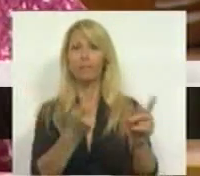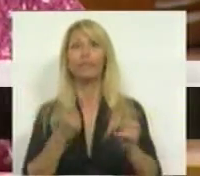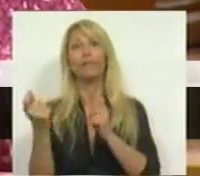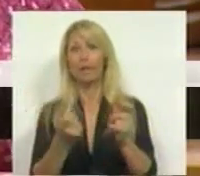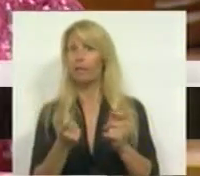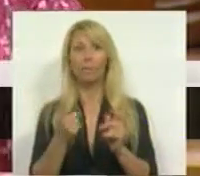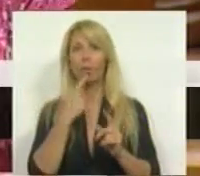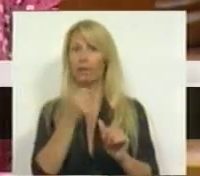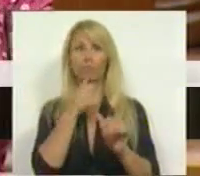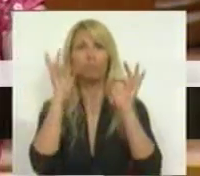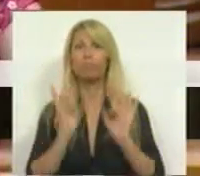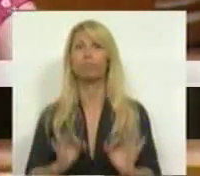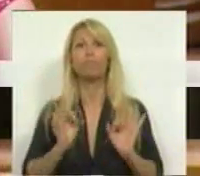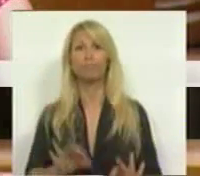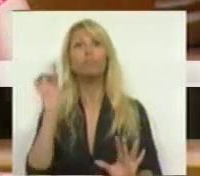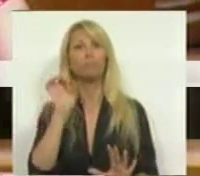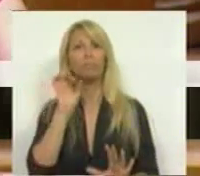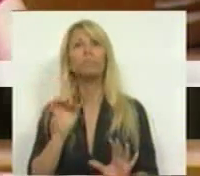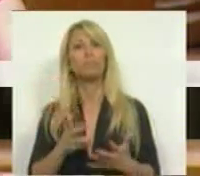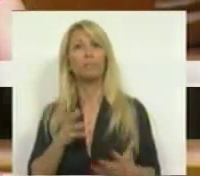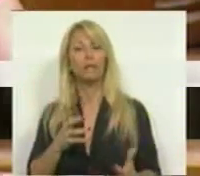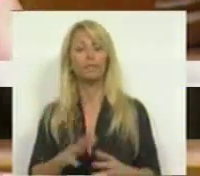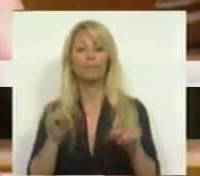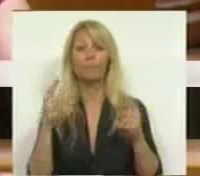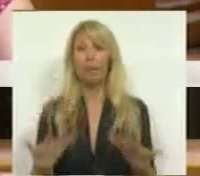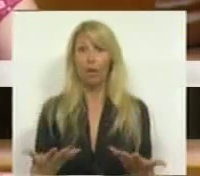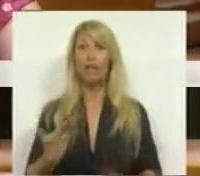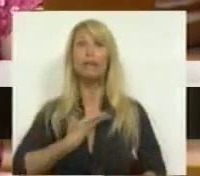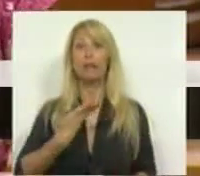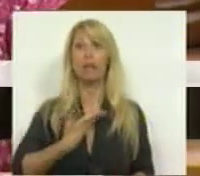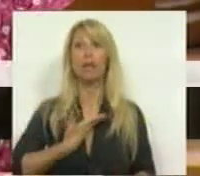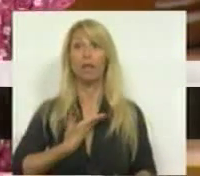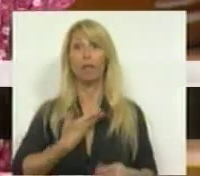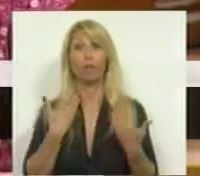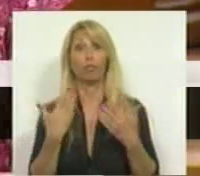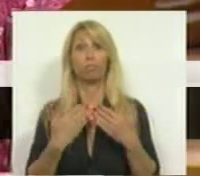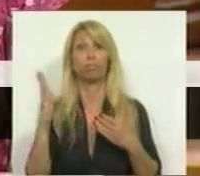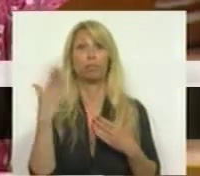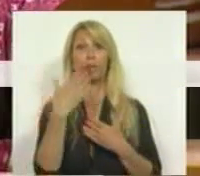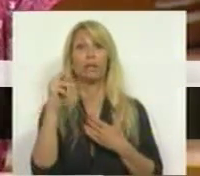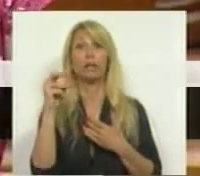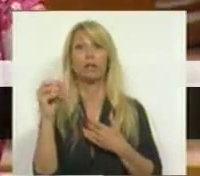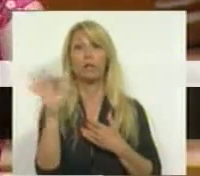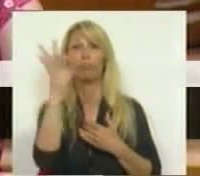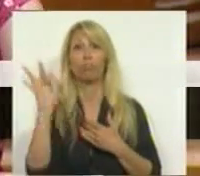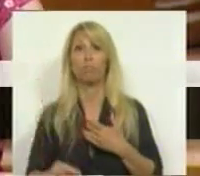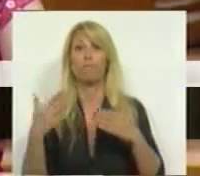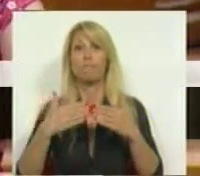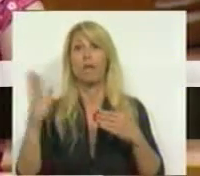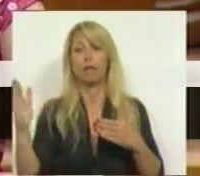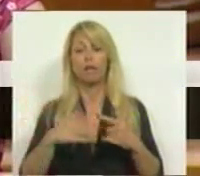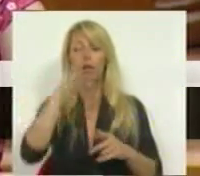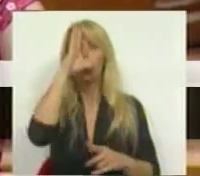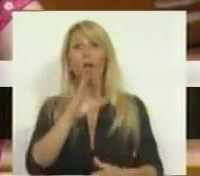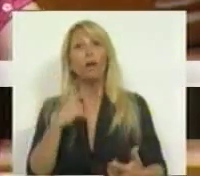tornou-se decisivo. Neste momento, a dívida passou a barreira dos 130% e este Governo fez